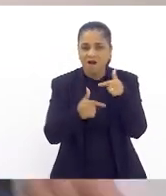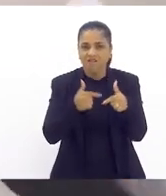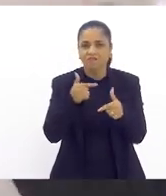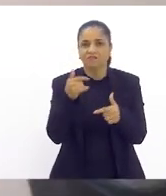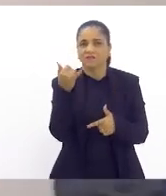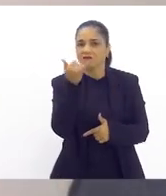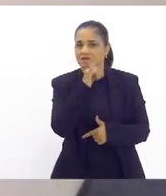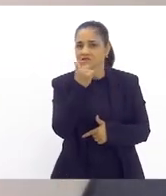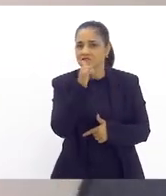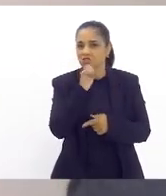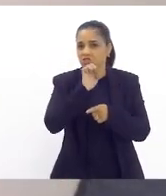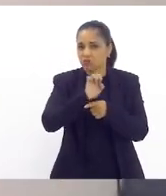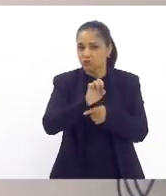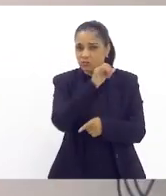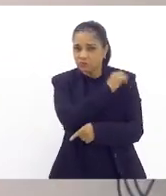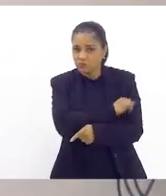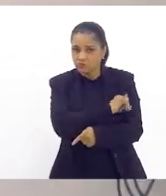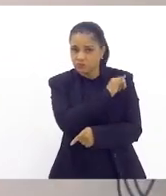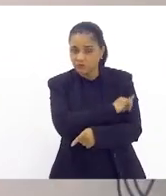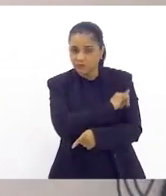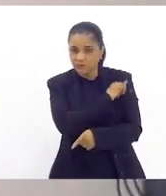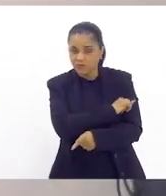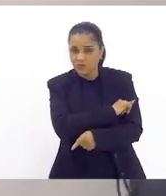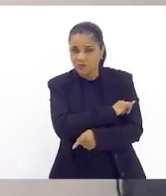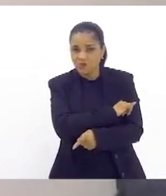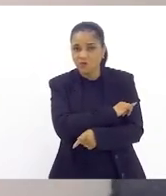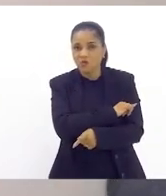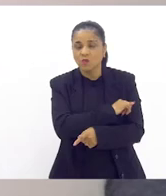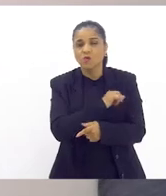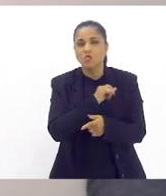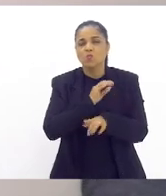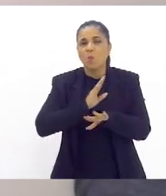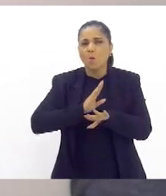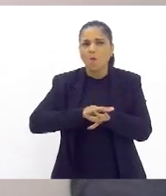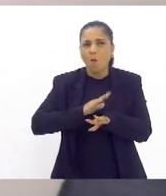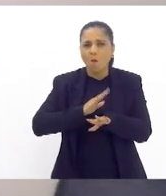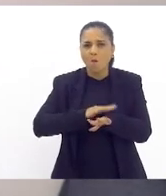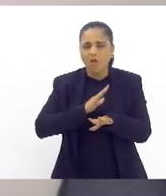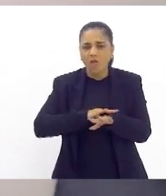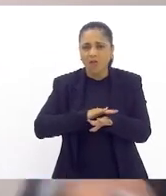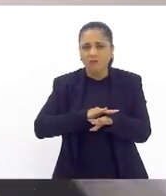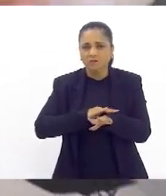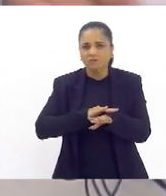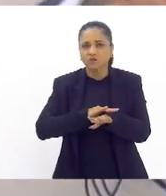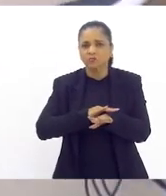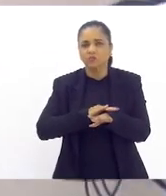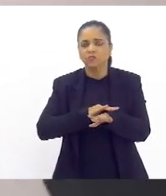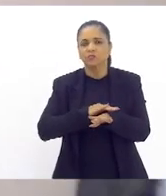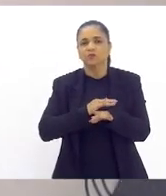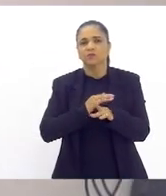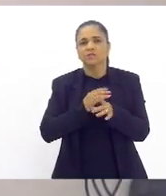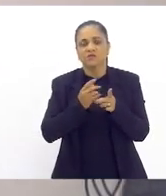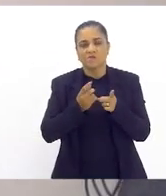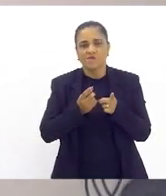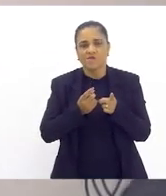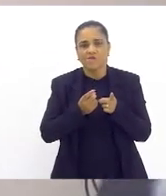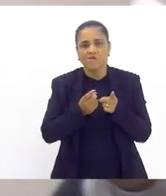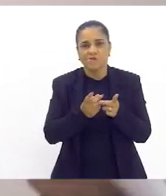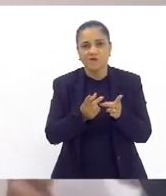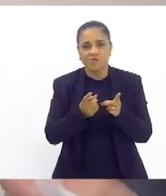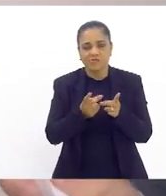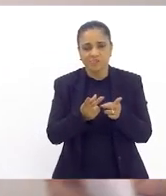do Rio de Janeiro só se é volume e desde o momento em que a gente franqueou esse serviço